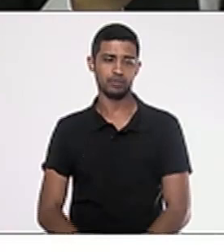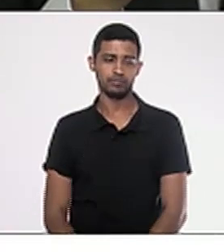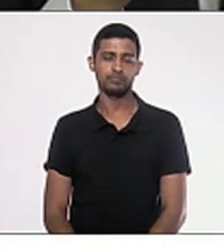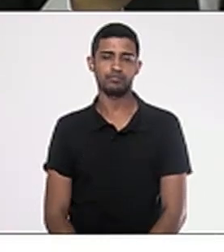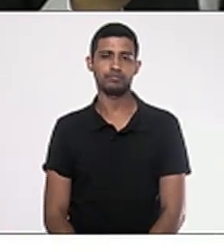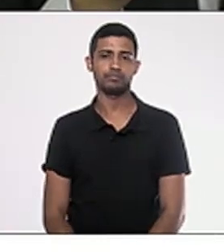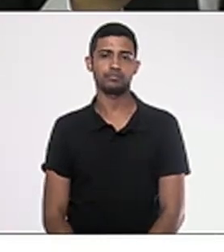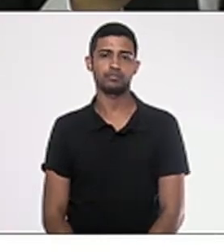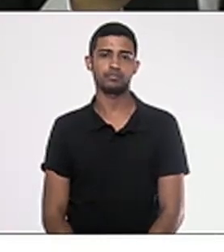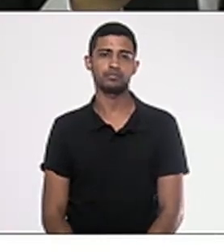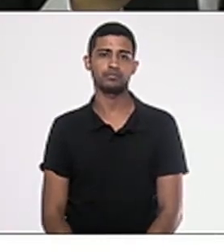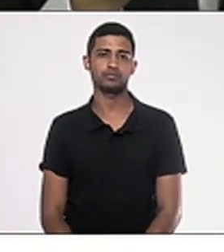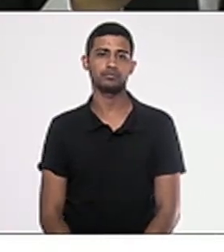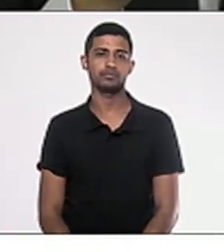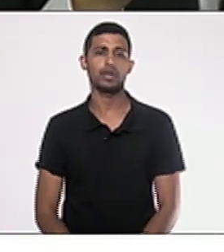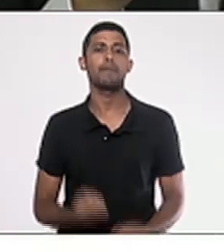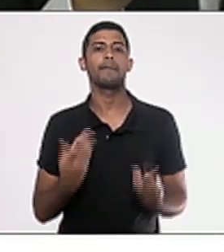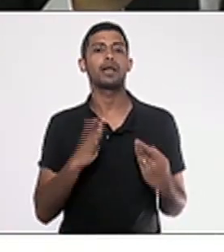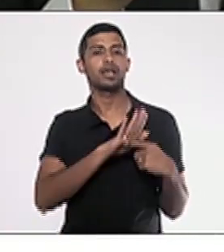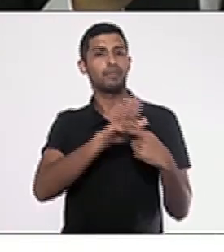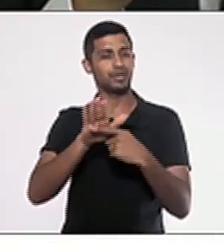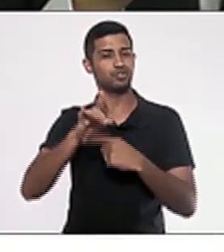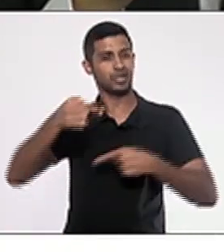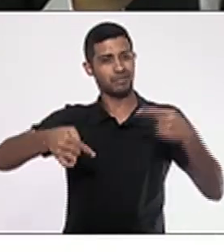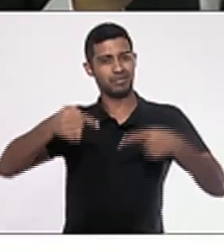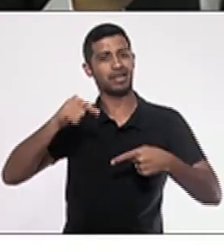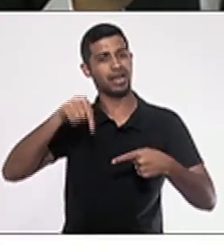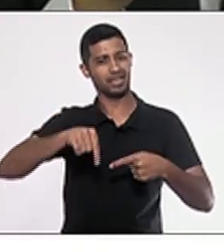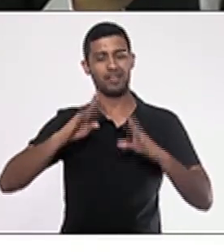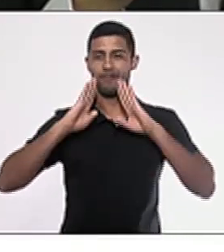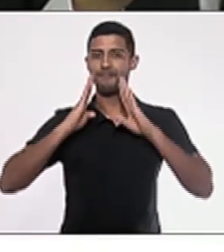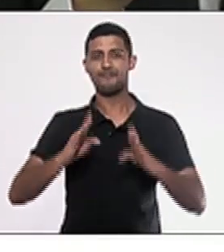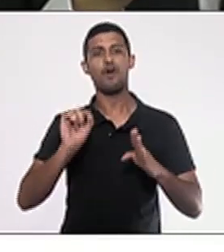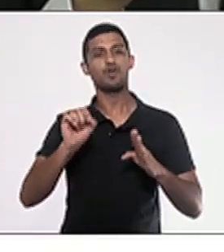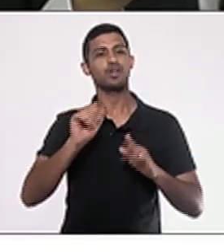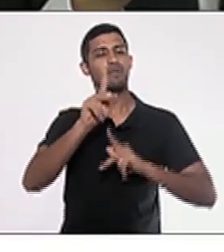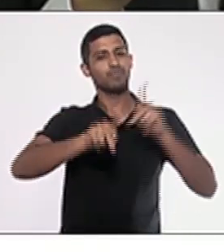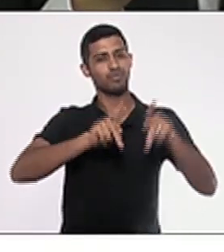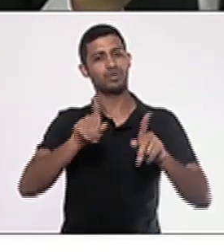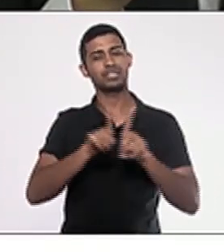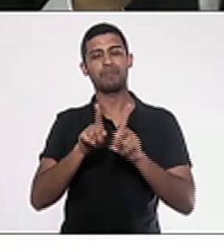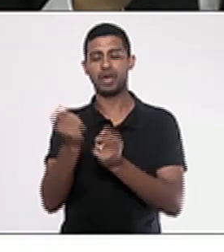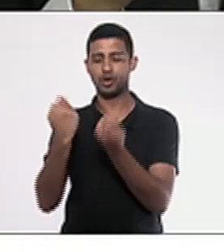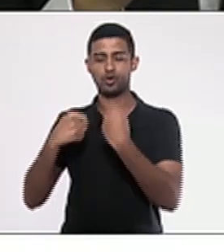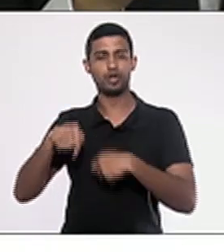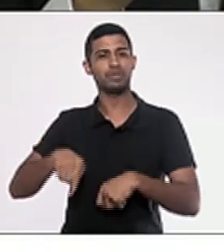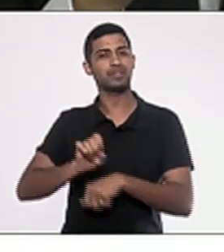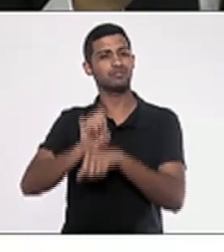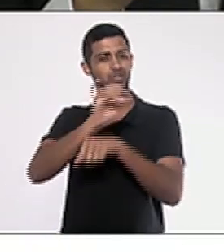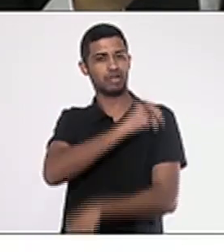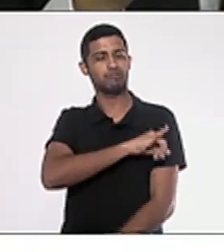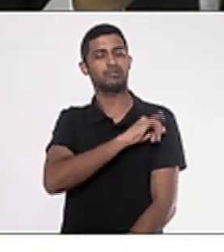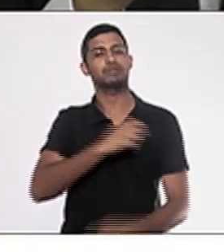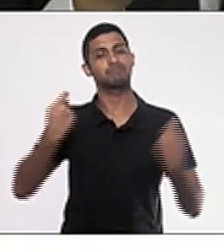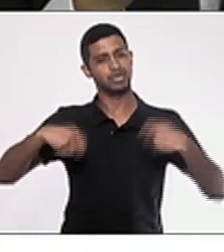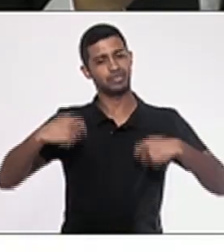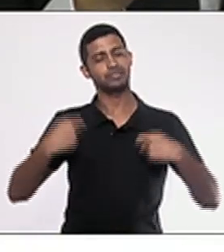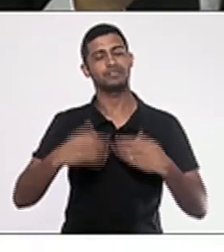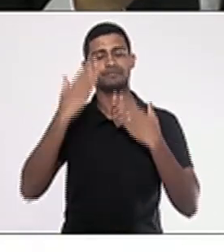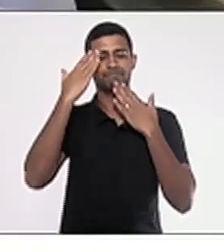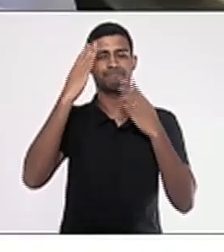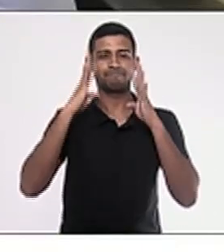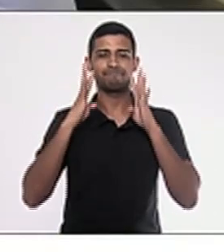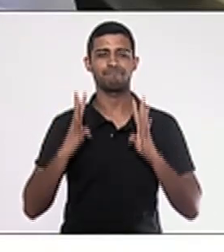de informação para contribuir nesse debate, que é em prol da população, em prol da economia do Estado do Rio de Janeiro, que precisa muito. Muito